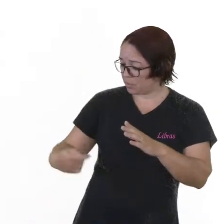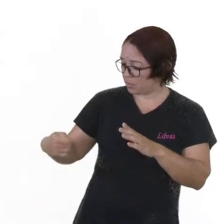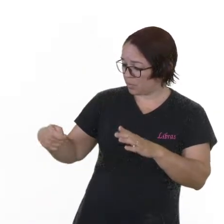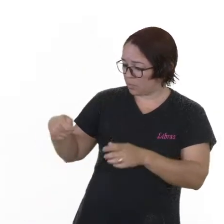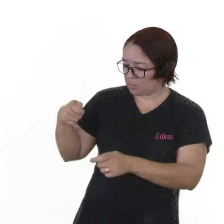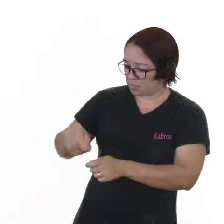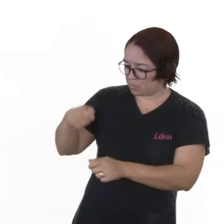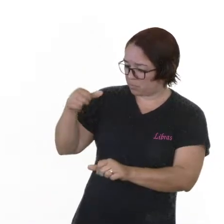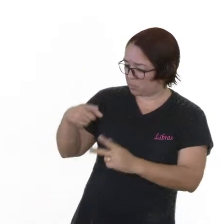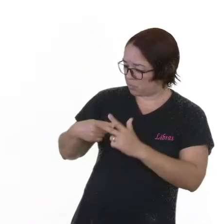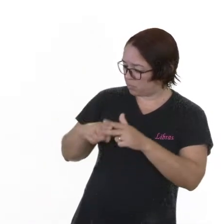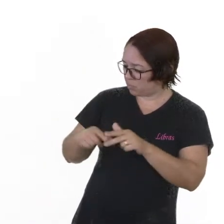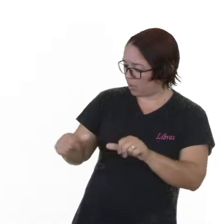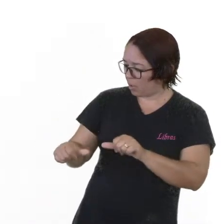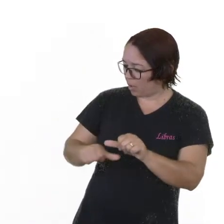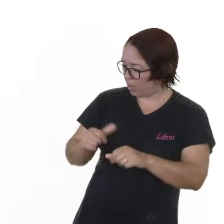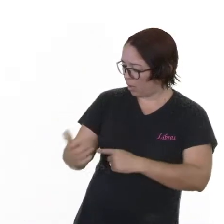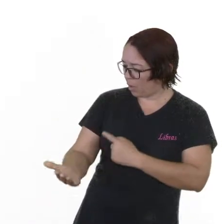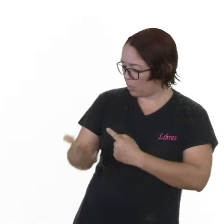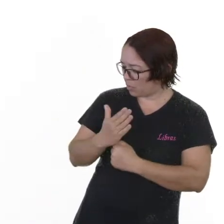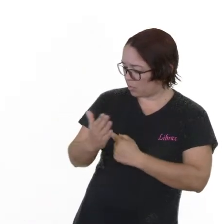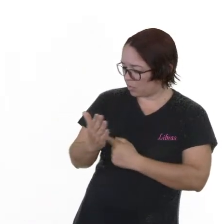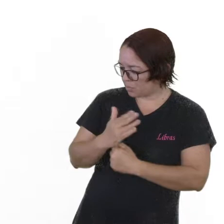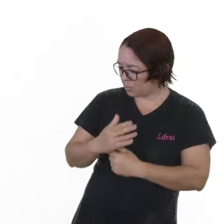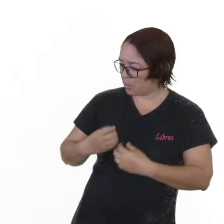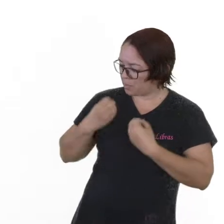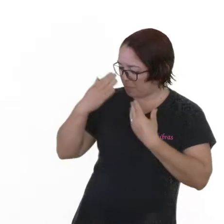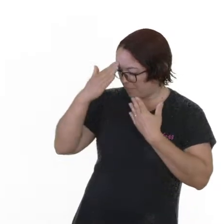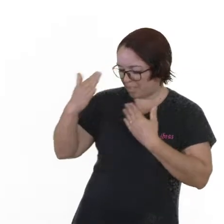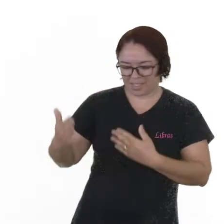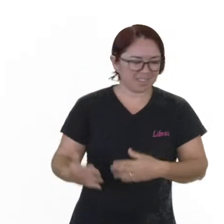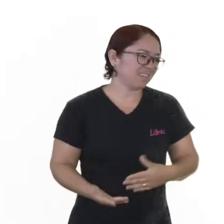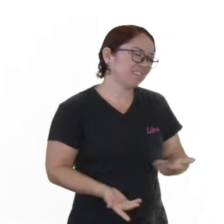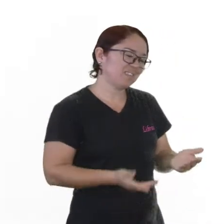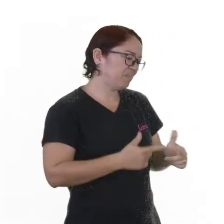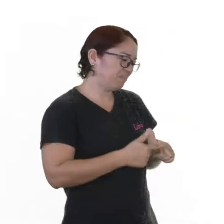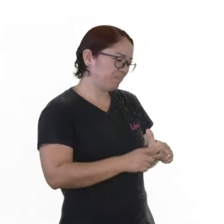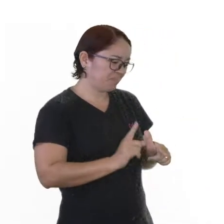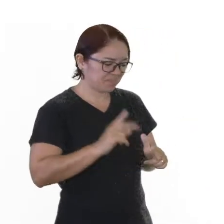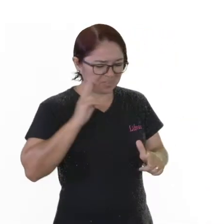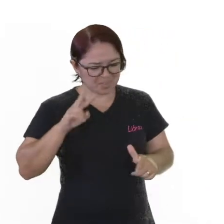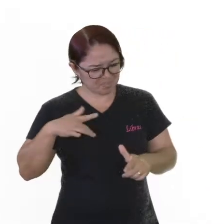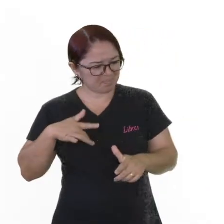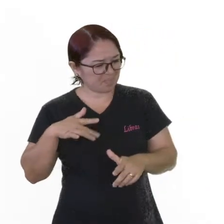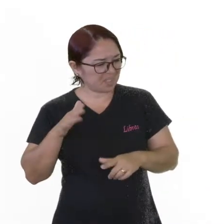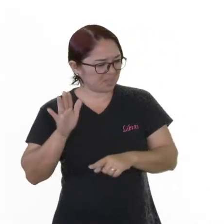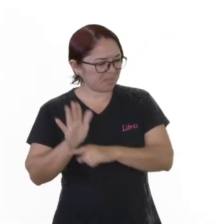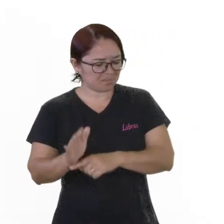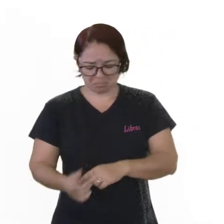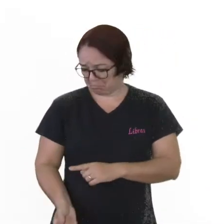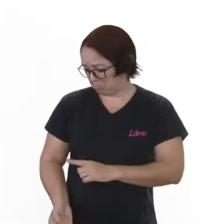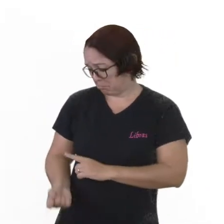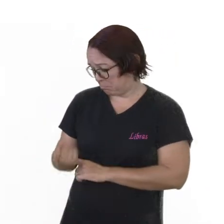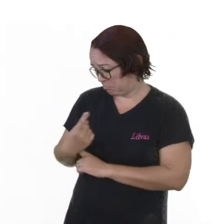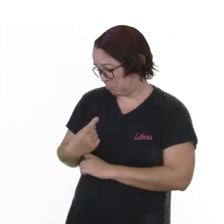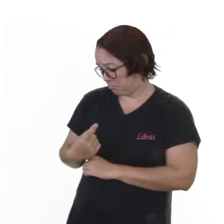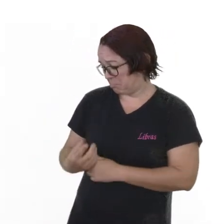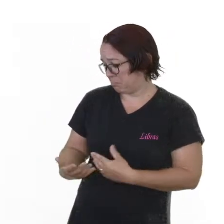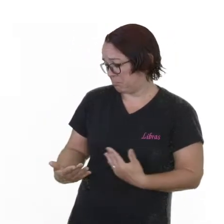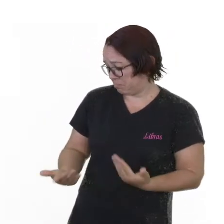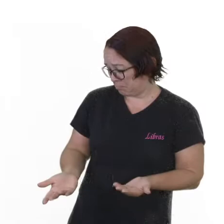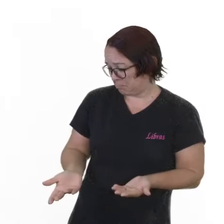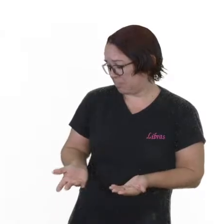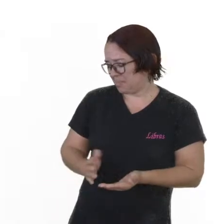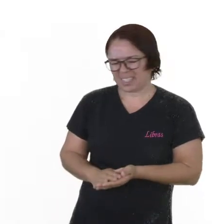Eu não posso ver pneu furado. Tenho que trocar." Coisa estranha. É uma